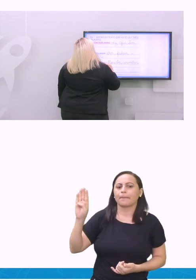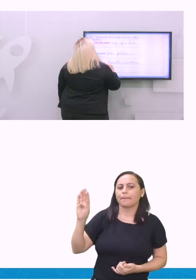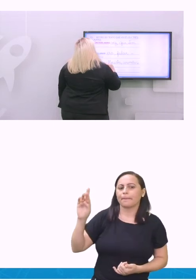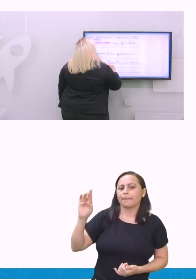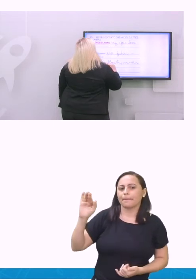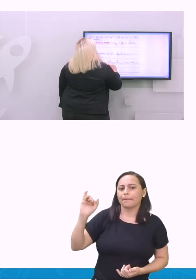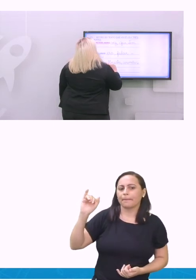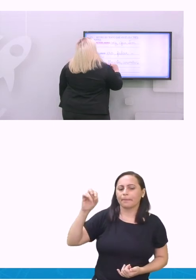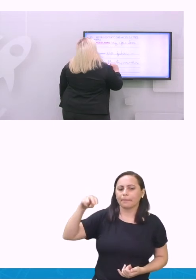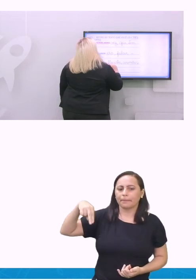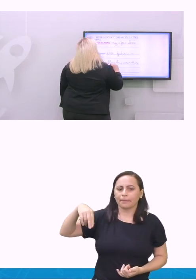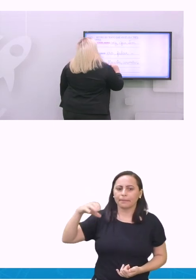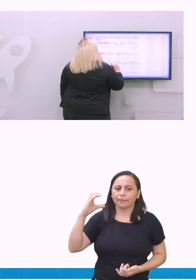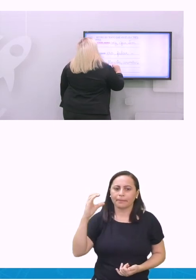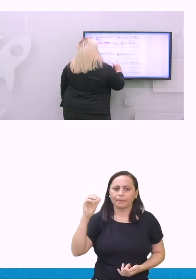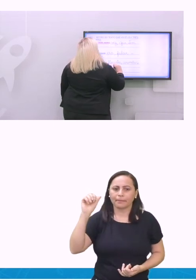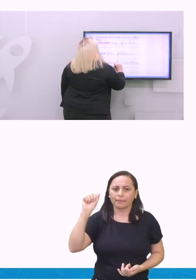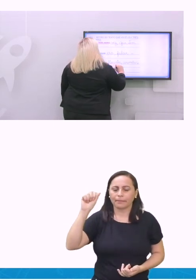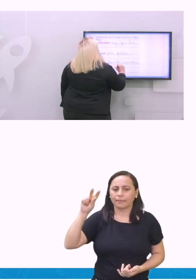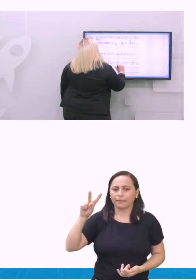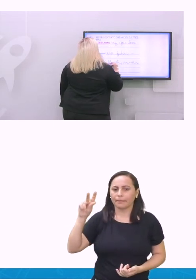brincavam.